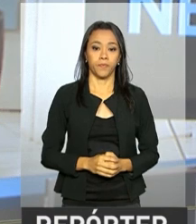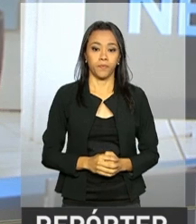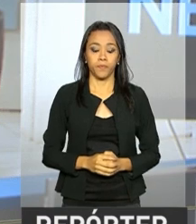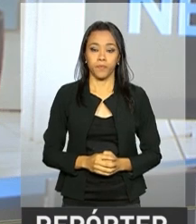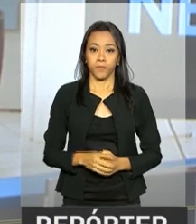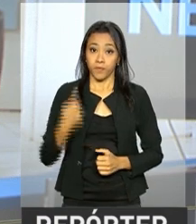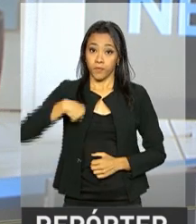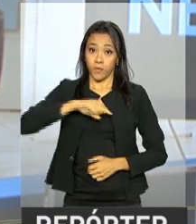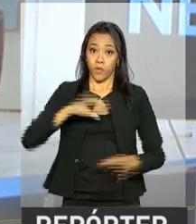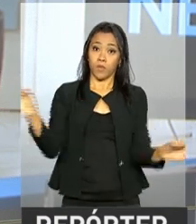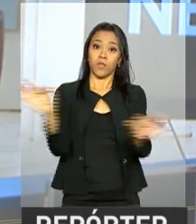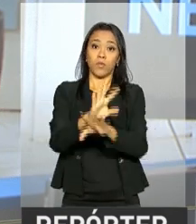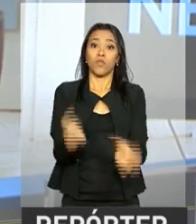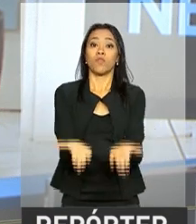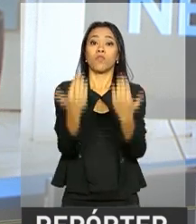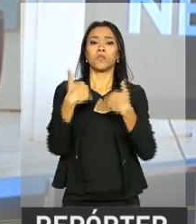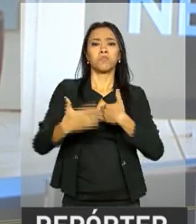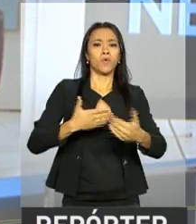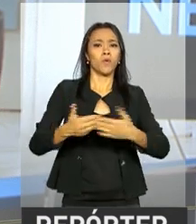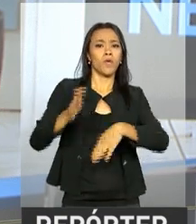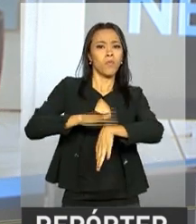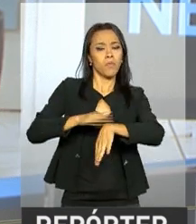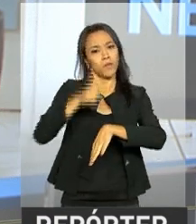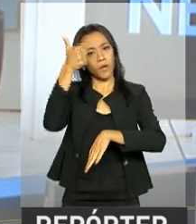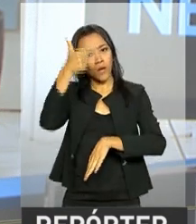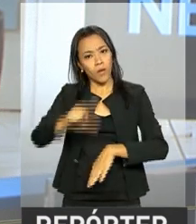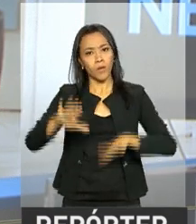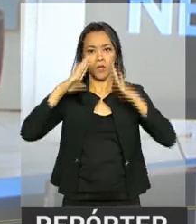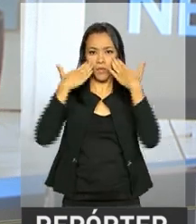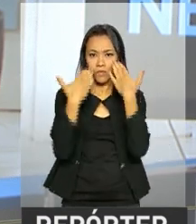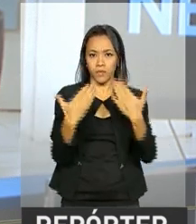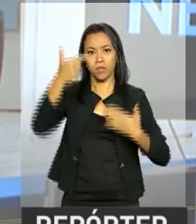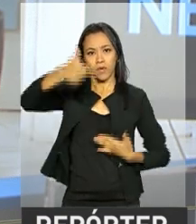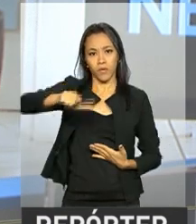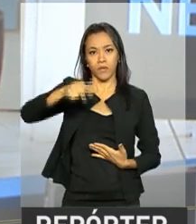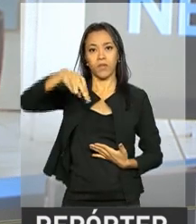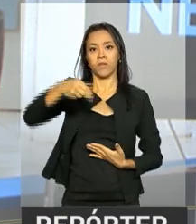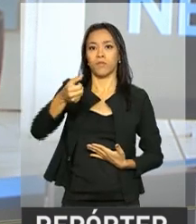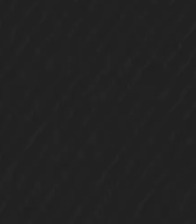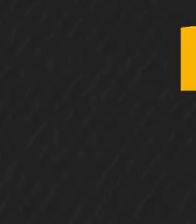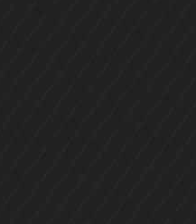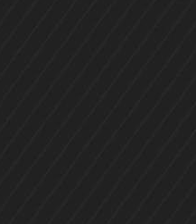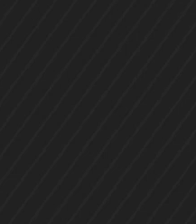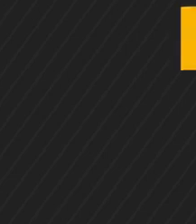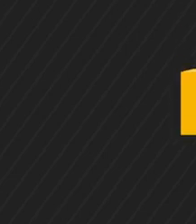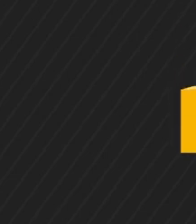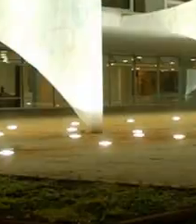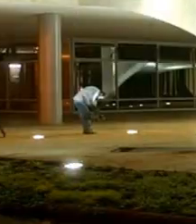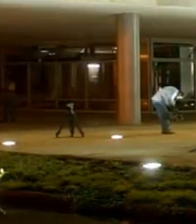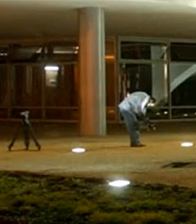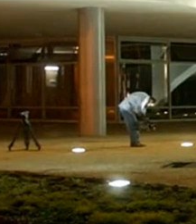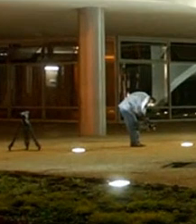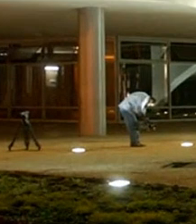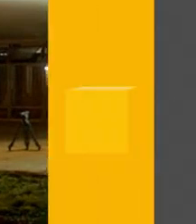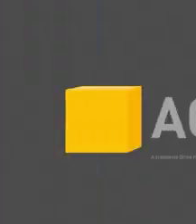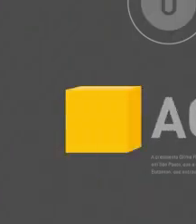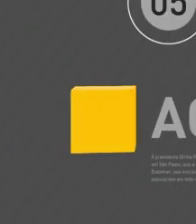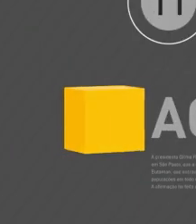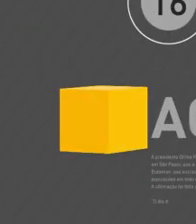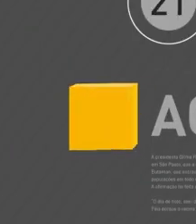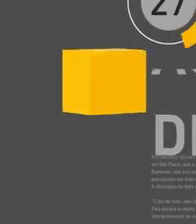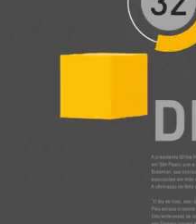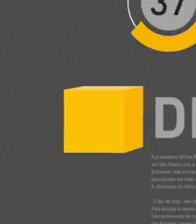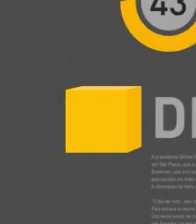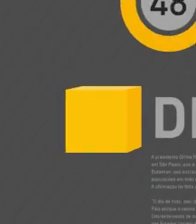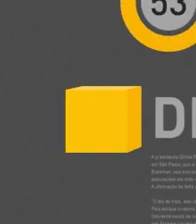nós famos por aqui voltamos a qualquer momento na próxima edição do repórter NBR ch